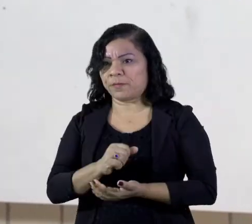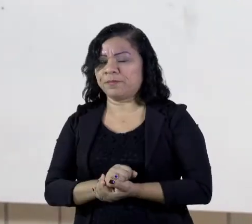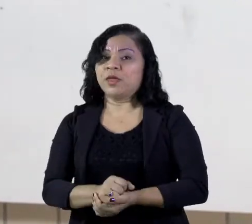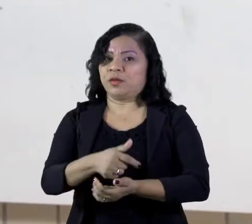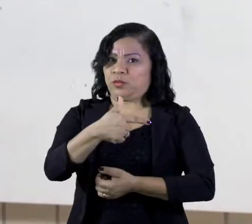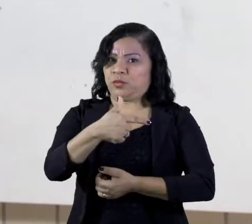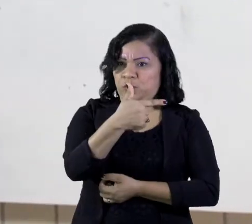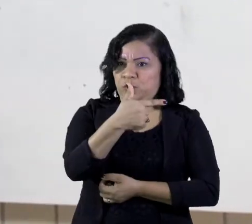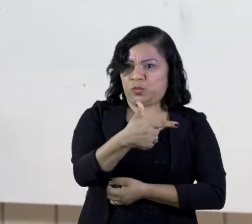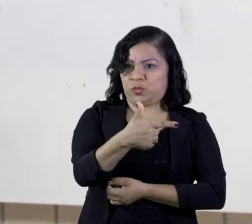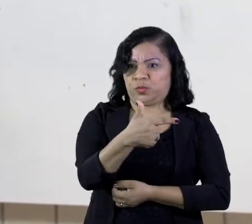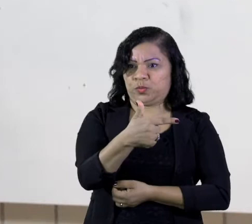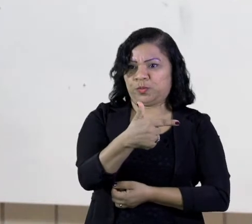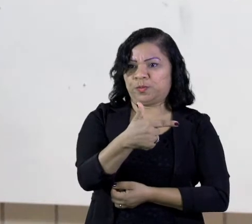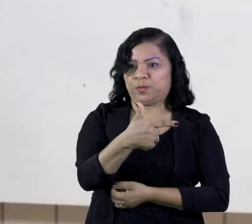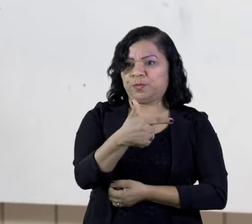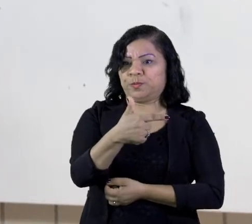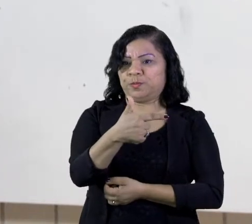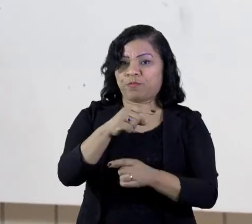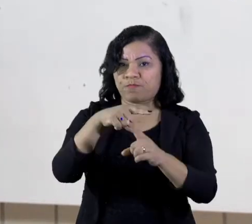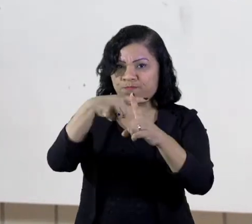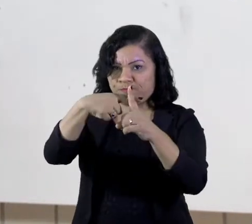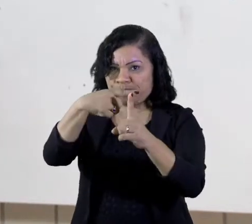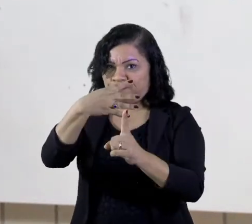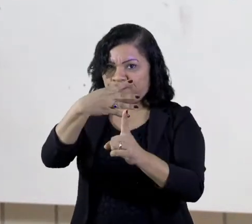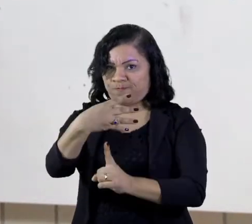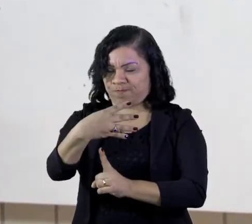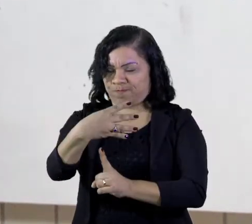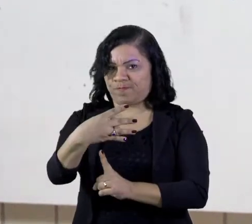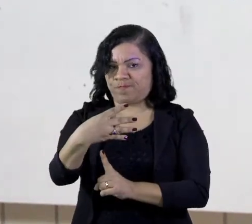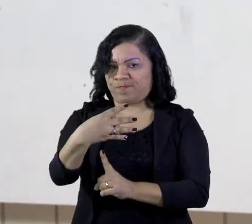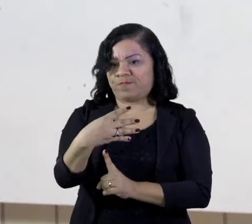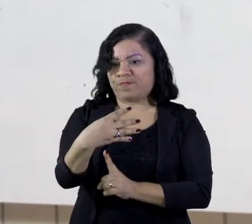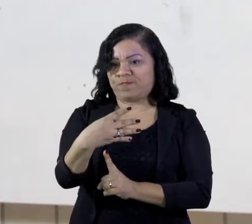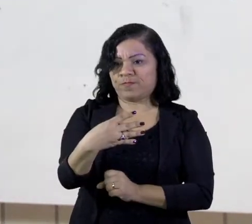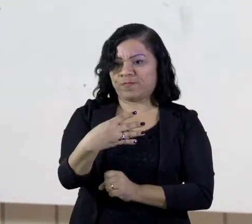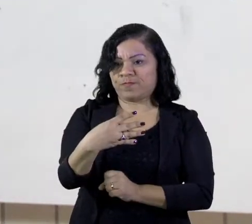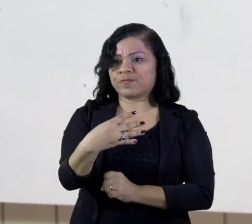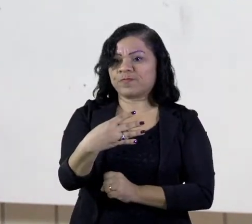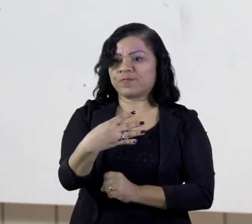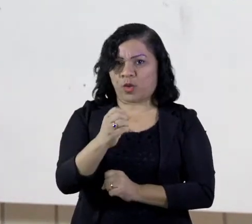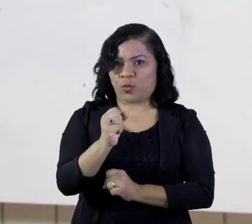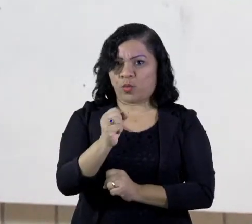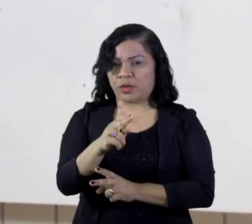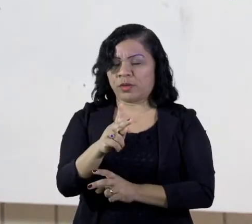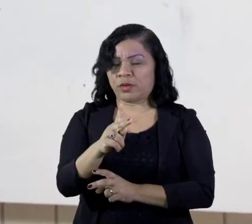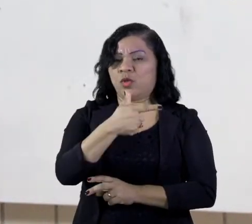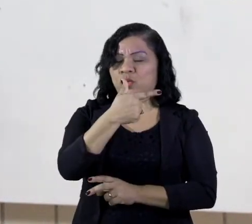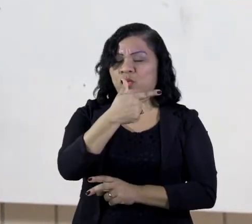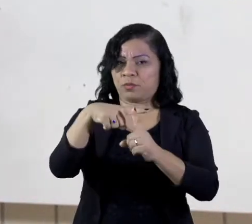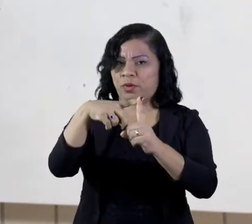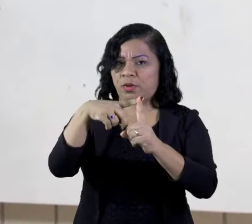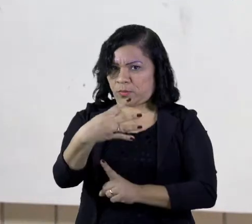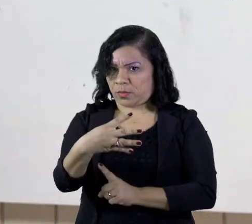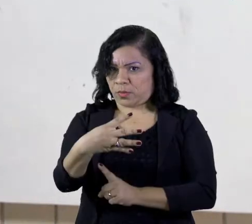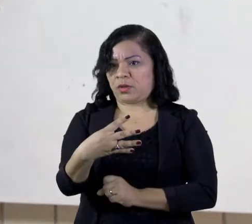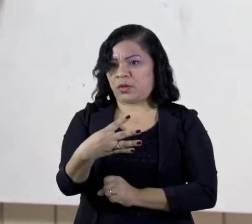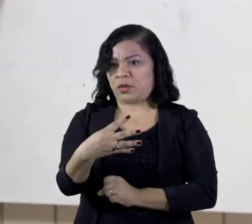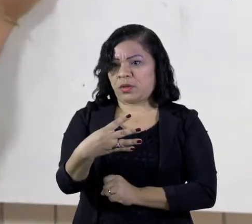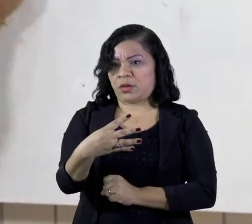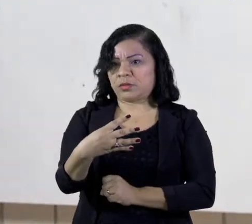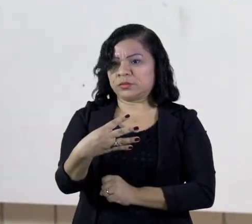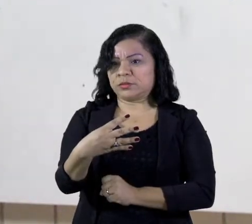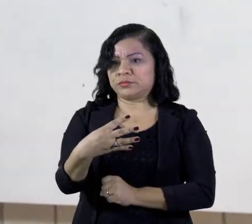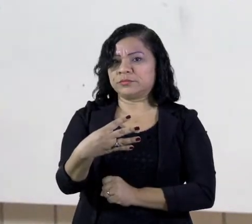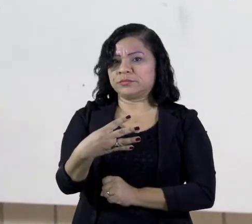2 mais 4, beleza? 2 mais 4. E eu quero saber se há